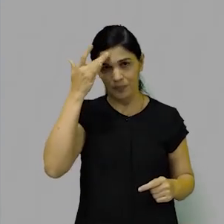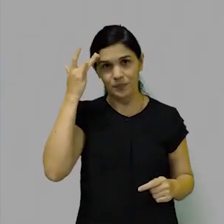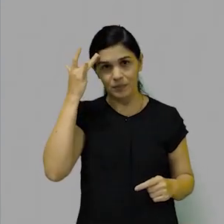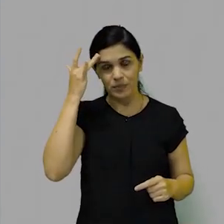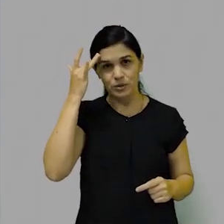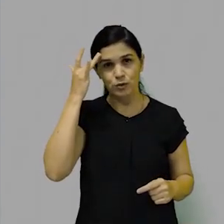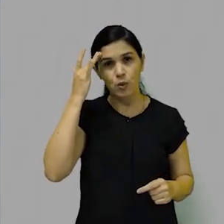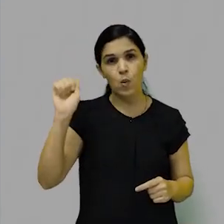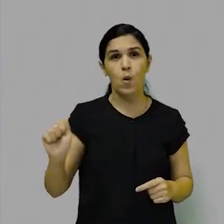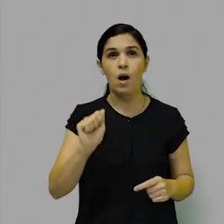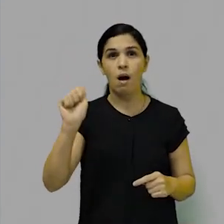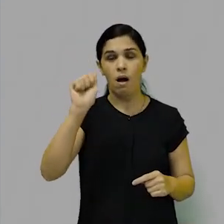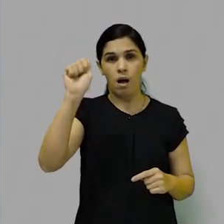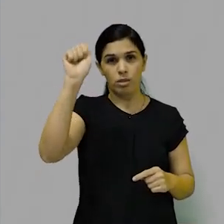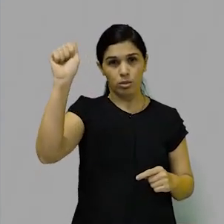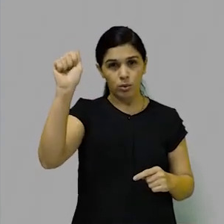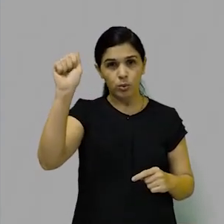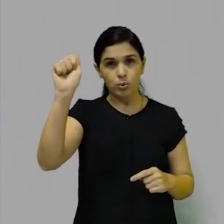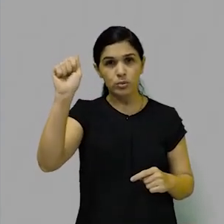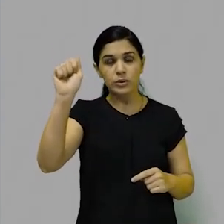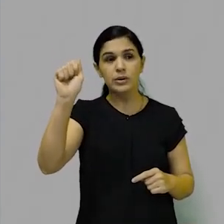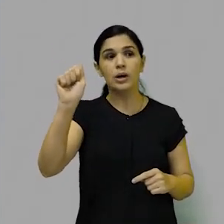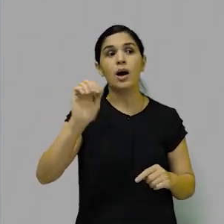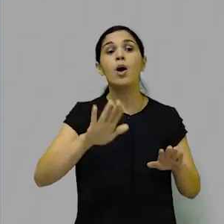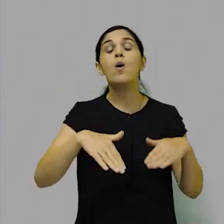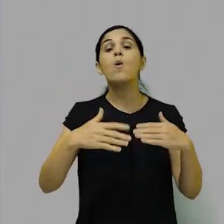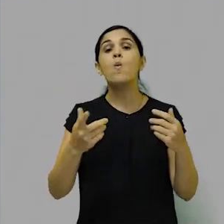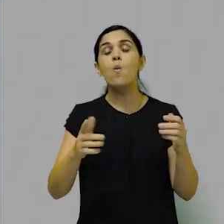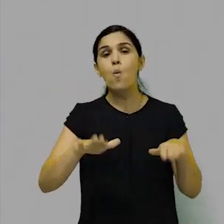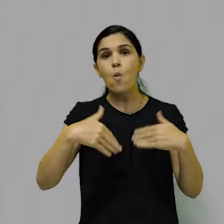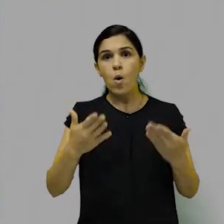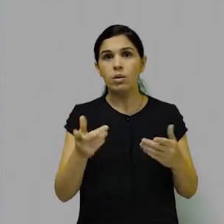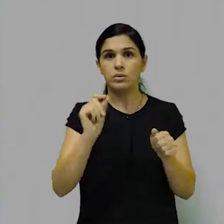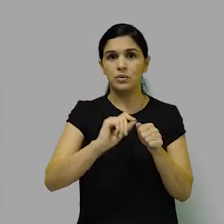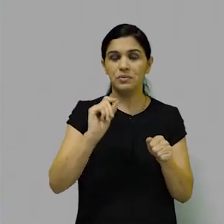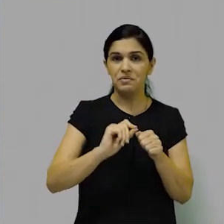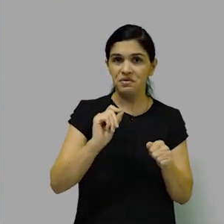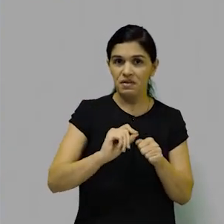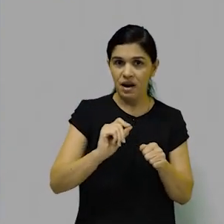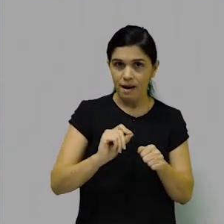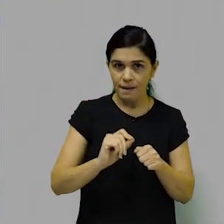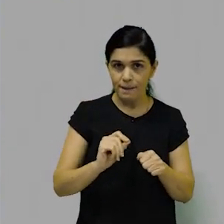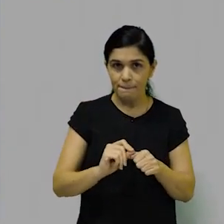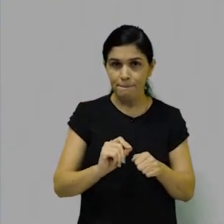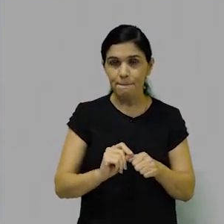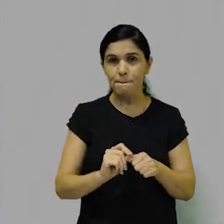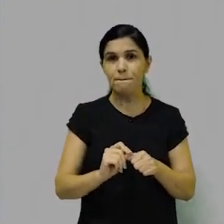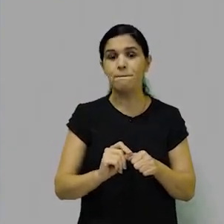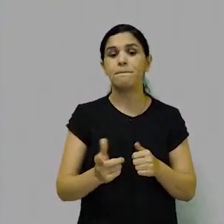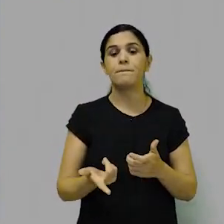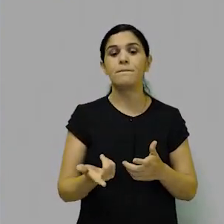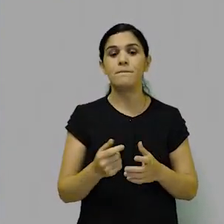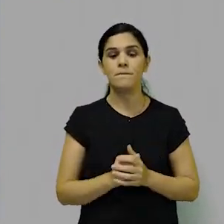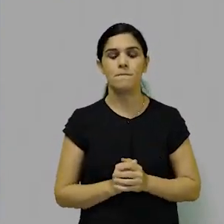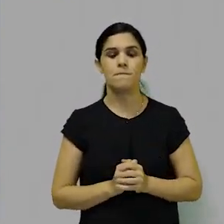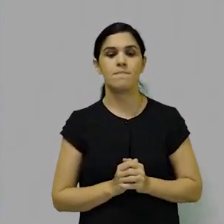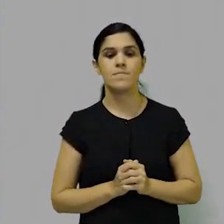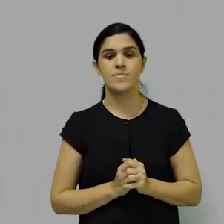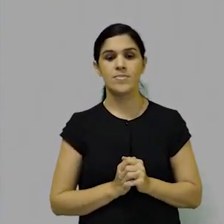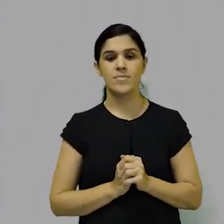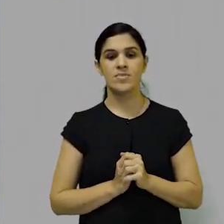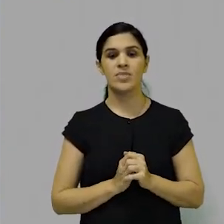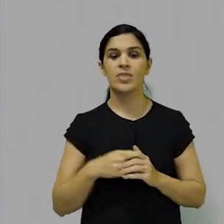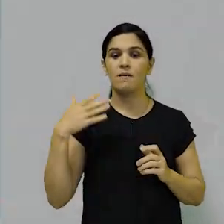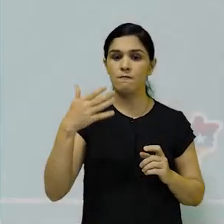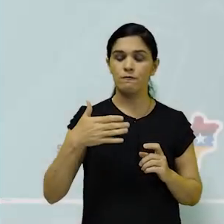coração desse indivíduo não é tão forte como de uma pessoa que está ali em atividade, tá certo? Tá